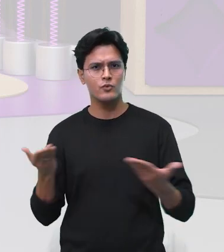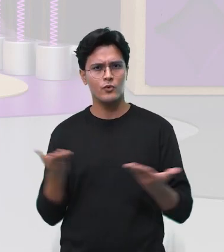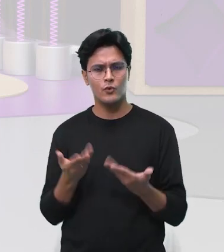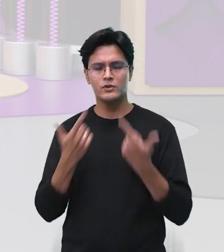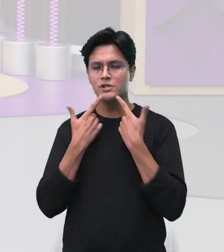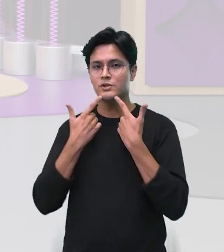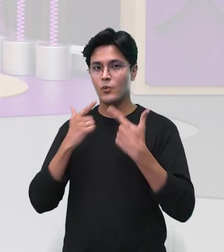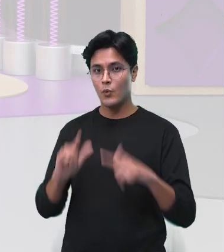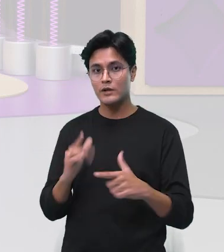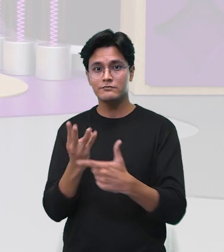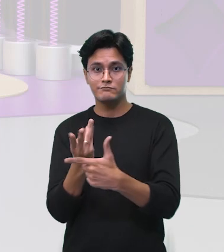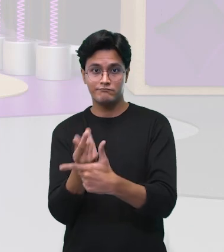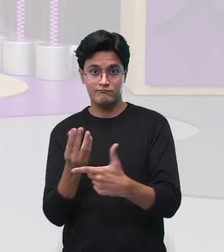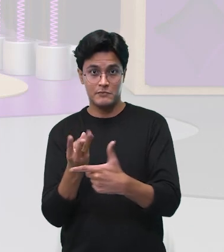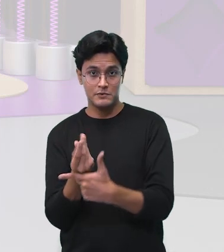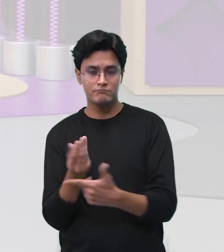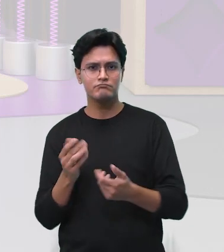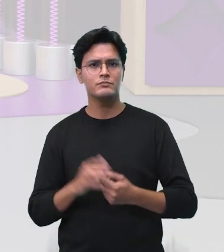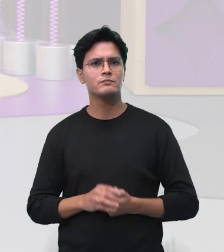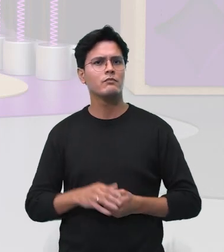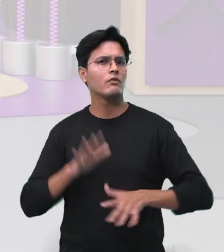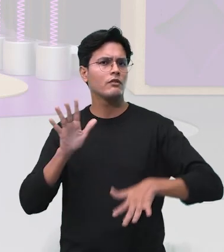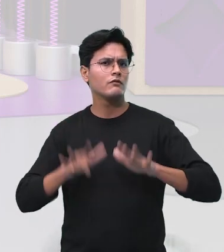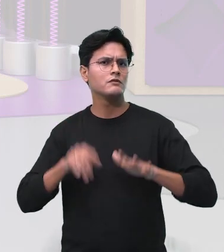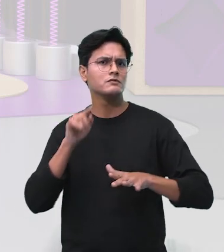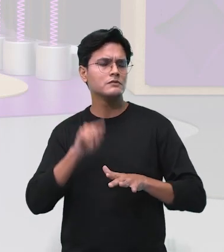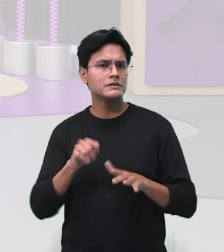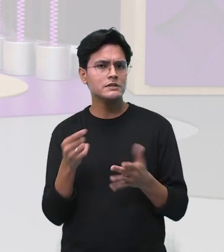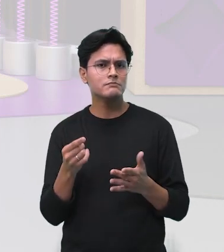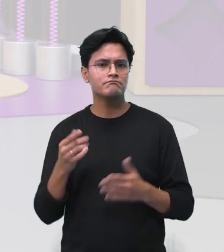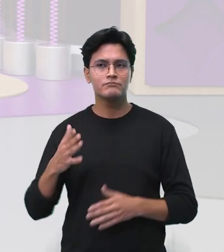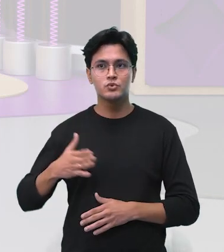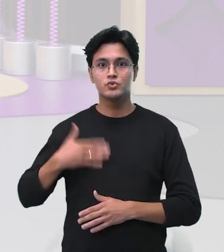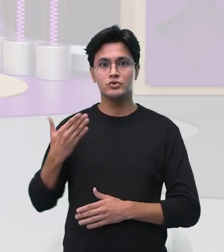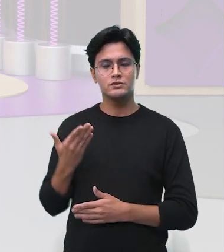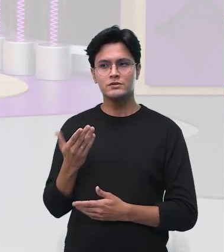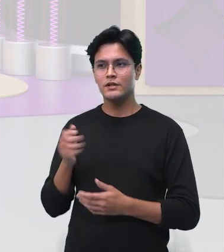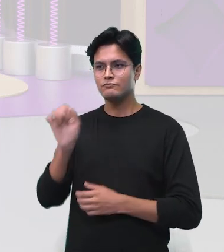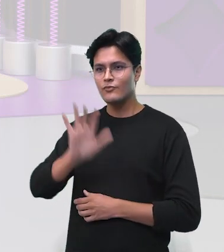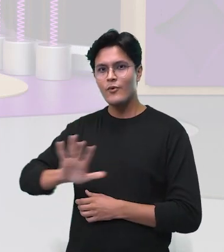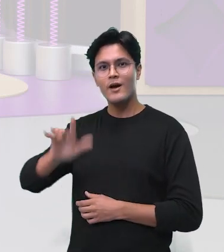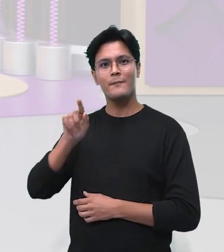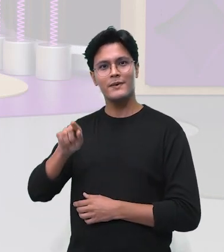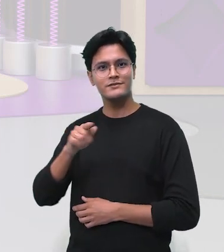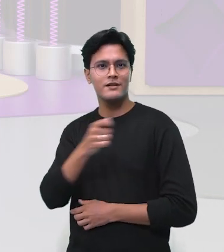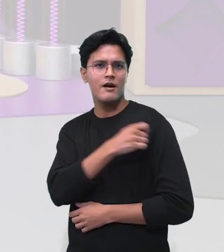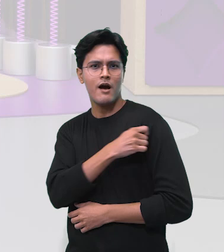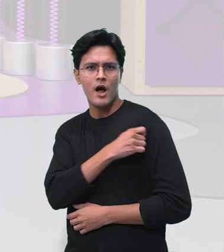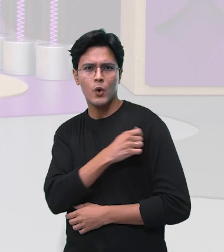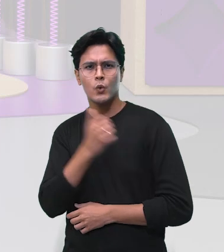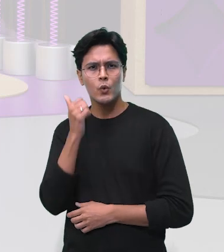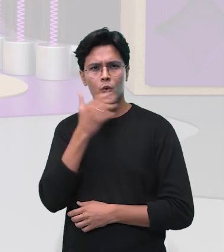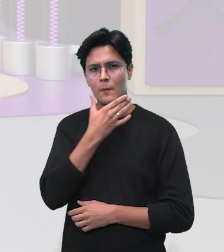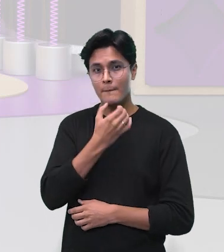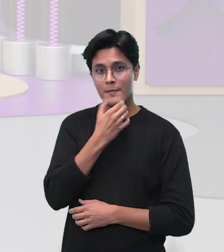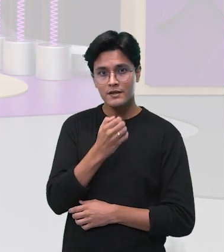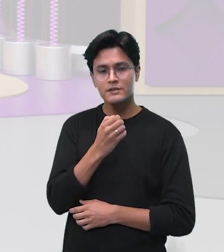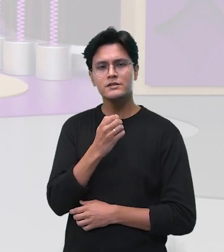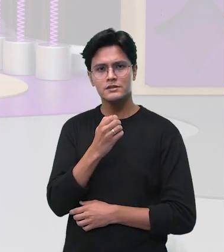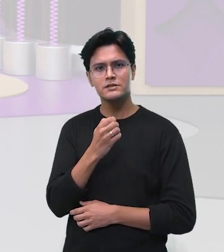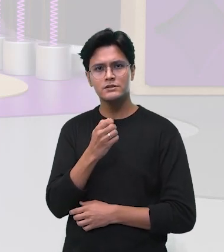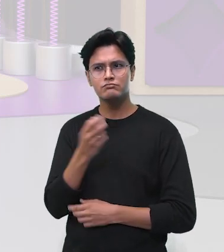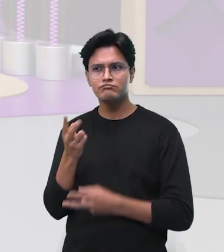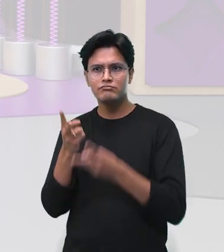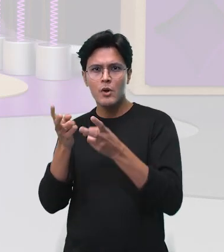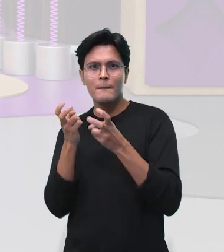E talvez você esteja aí espantado como esse rapaz aqui, né, esse estudante, que quando viu que juntou